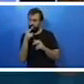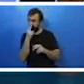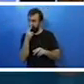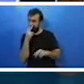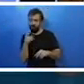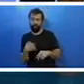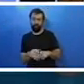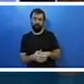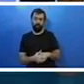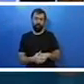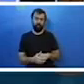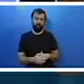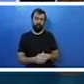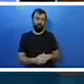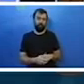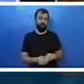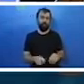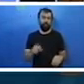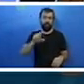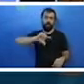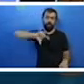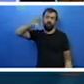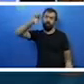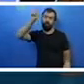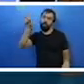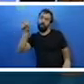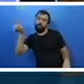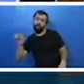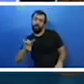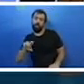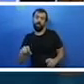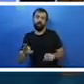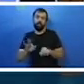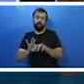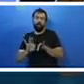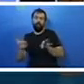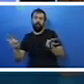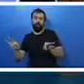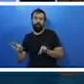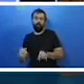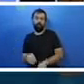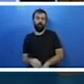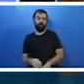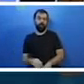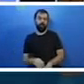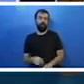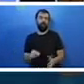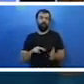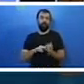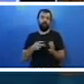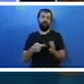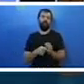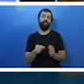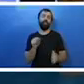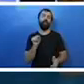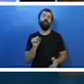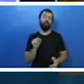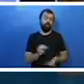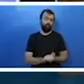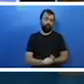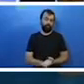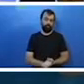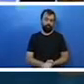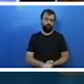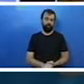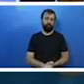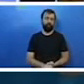Libertas quaes seretamen. Isso é escrito em latim, que quer dizer uma frase muito bonita. Espera